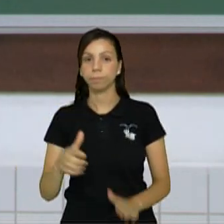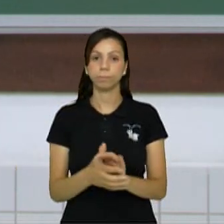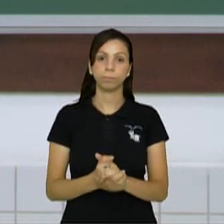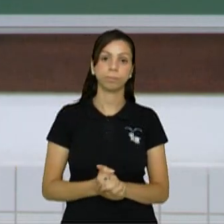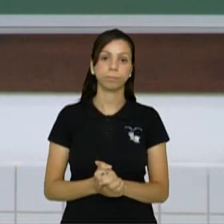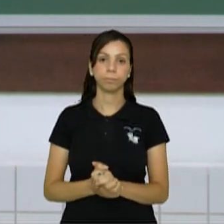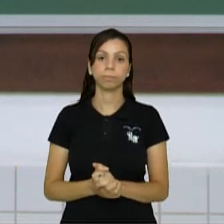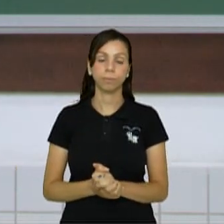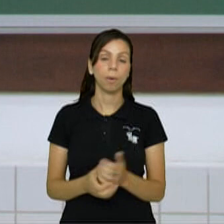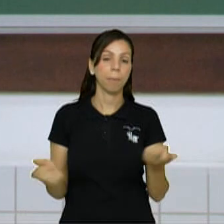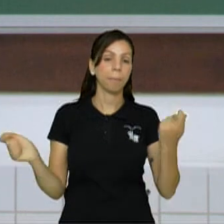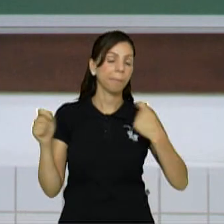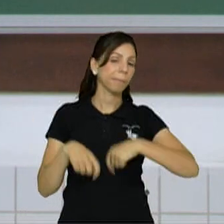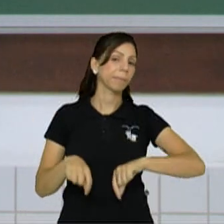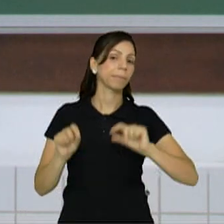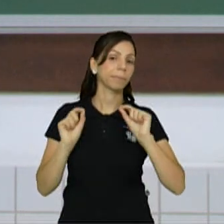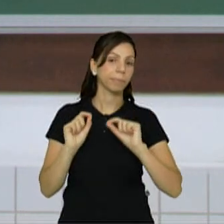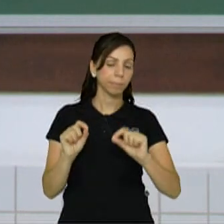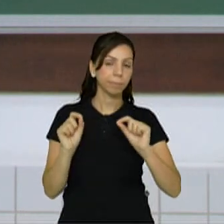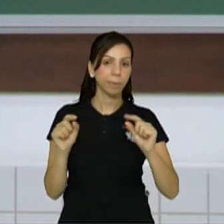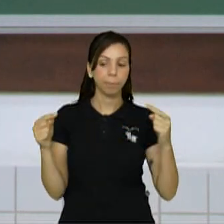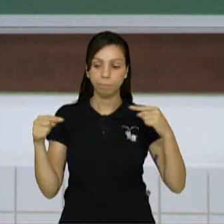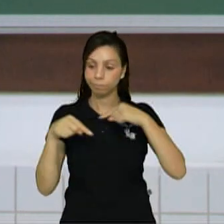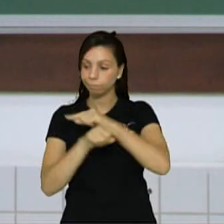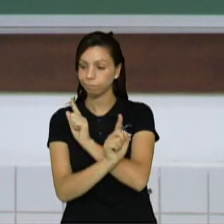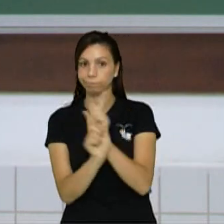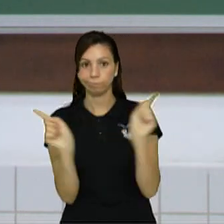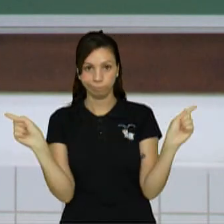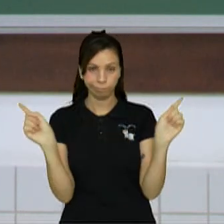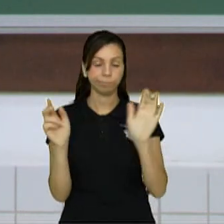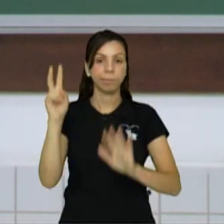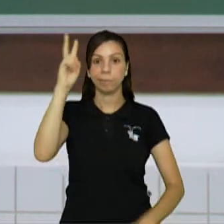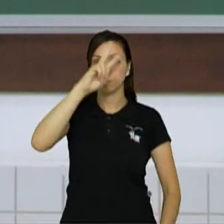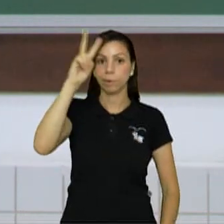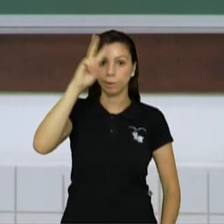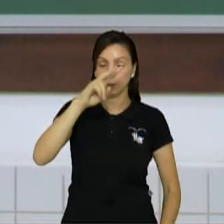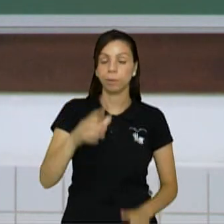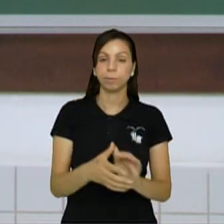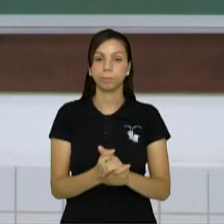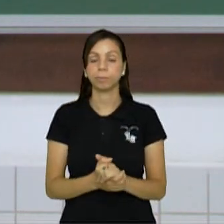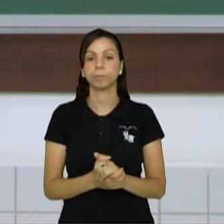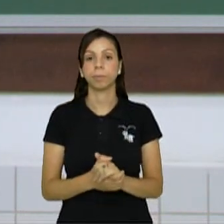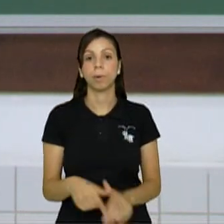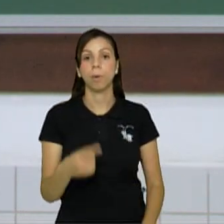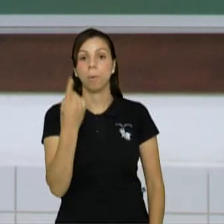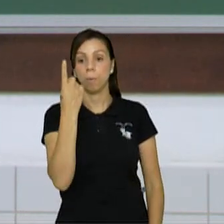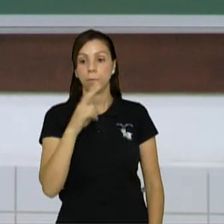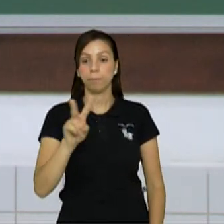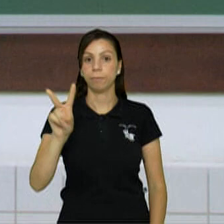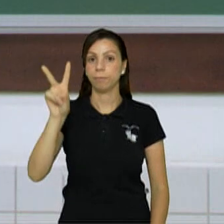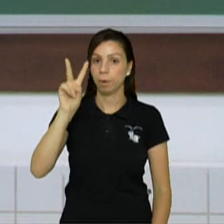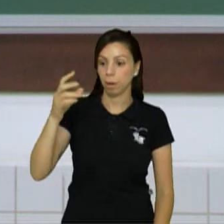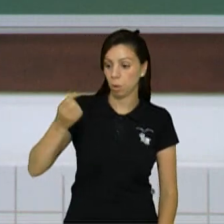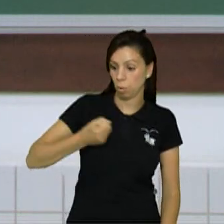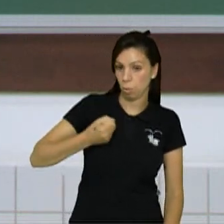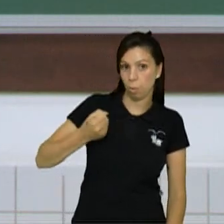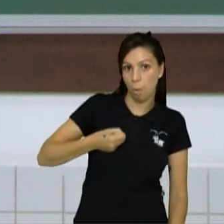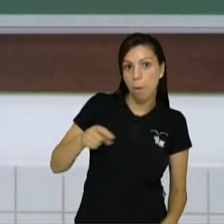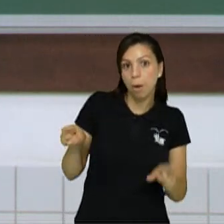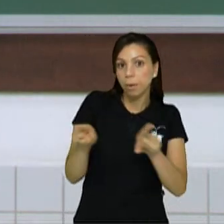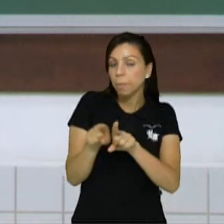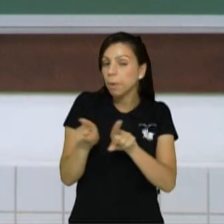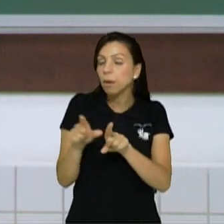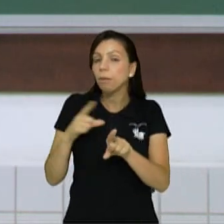você tem que estabelecer a direção e o sentido. Lembre-se, um vetor, além do valor numérico, ele tem